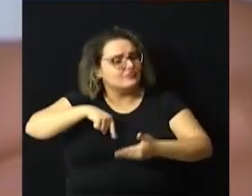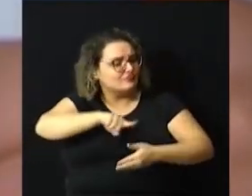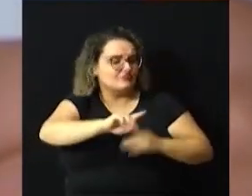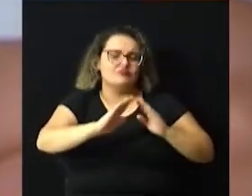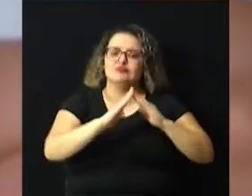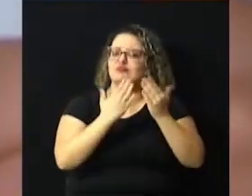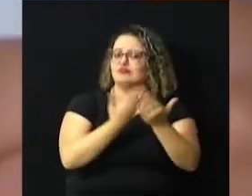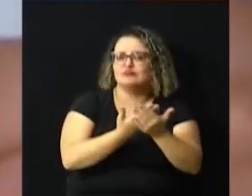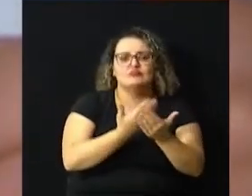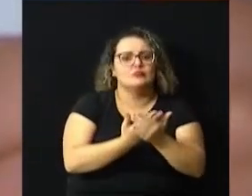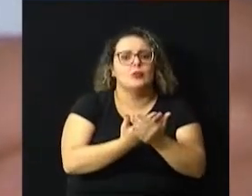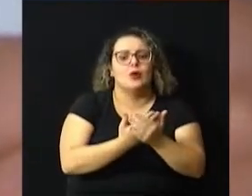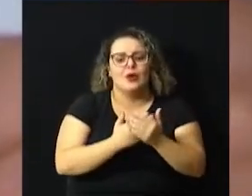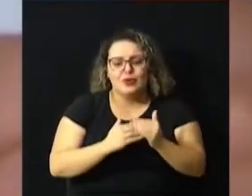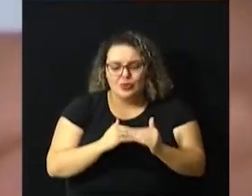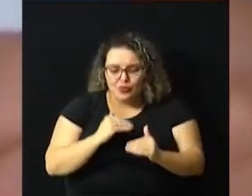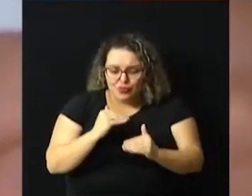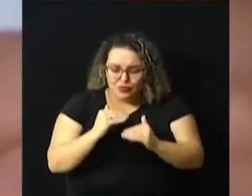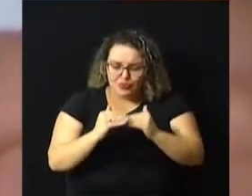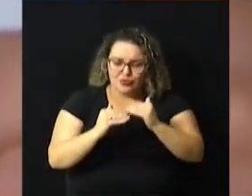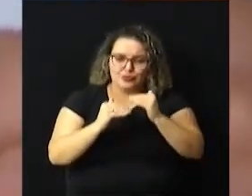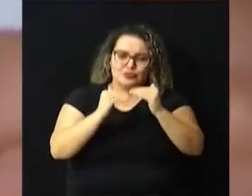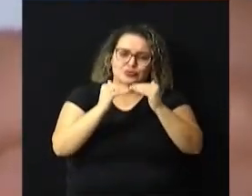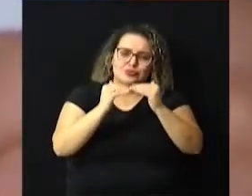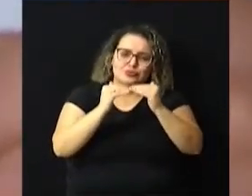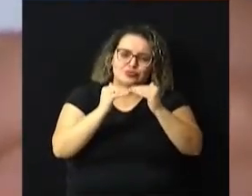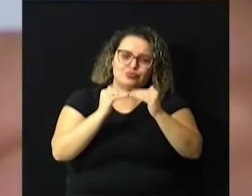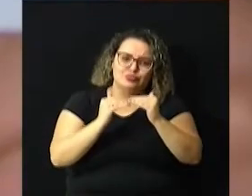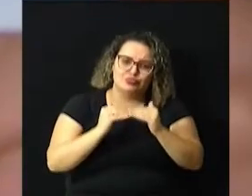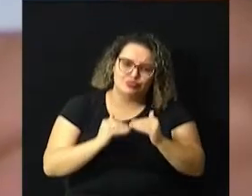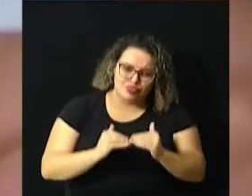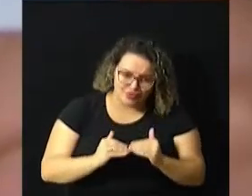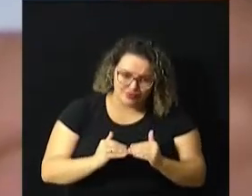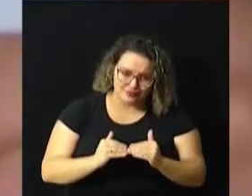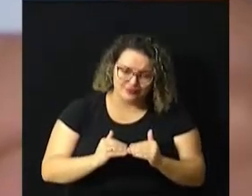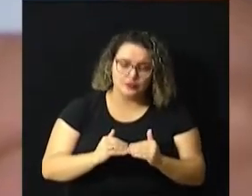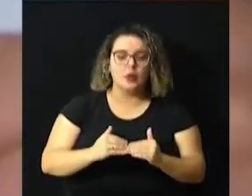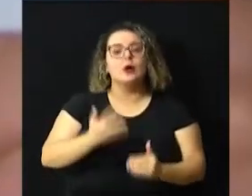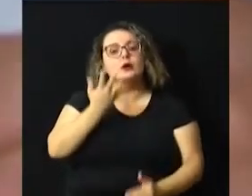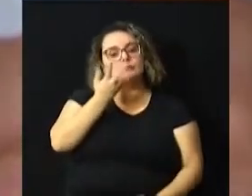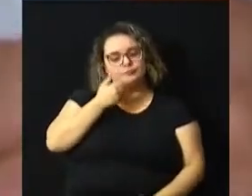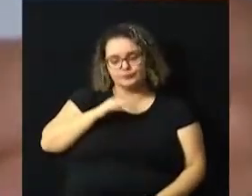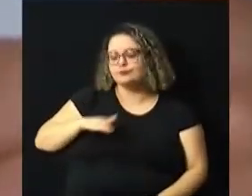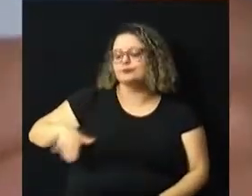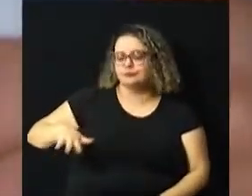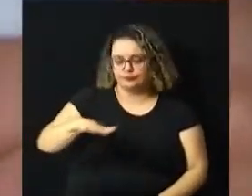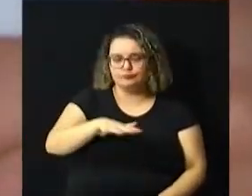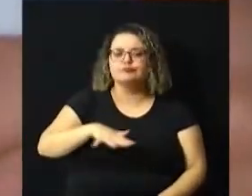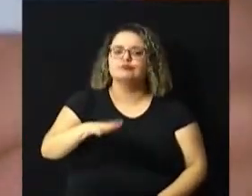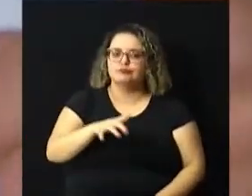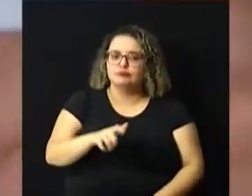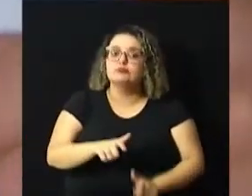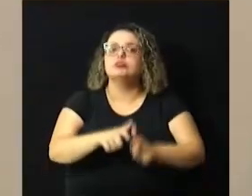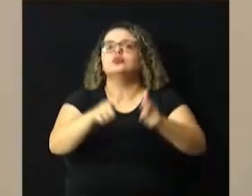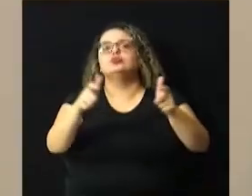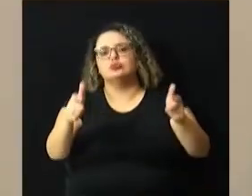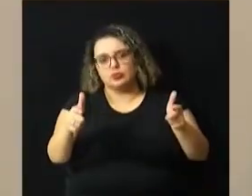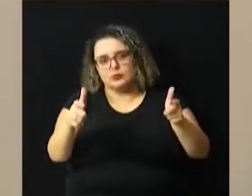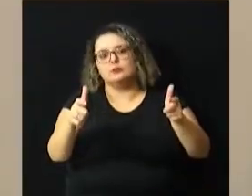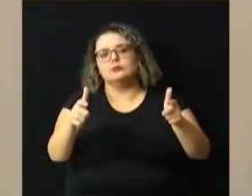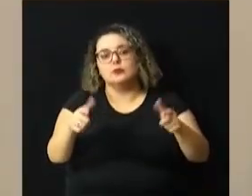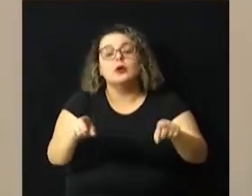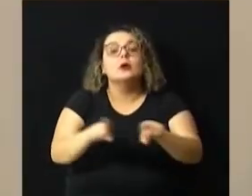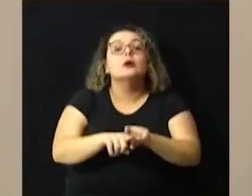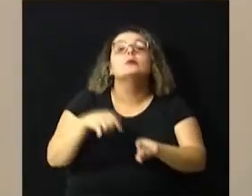o desenvolvimento foi um pouco prejudicado. Então, a parte da infância, a TO está bem alta. E questão